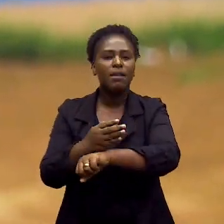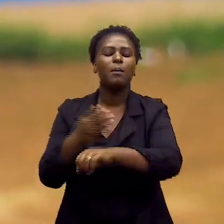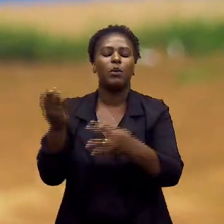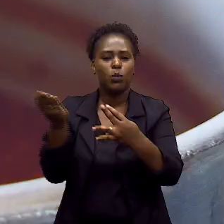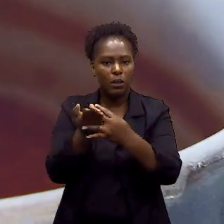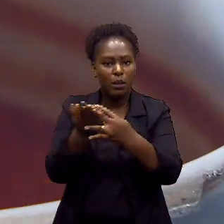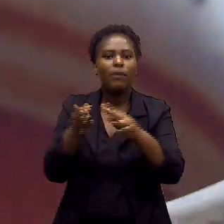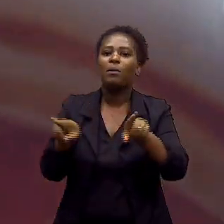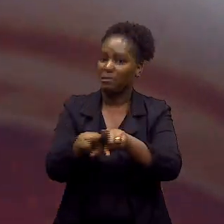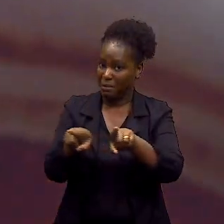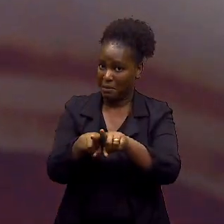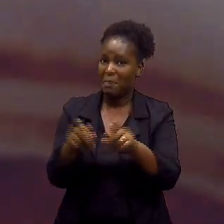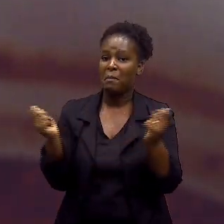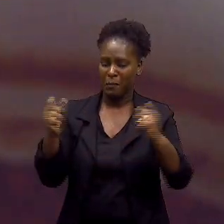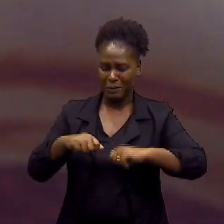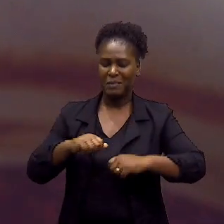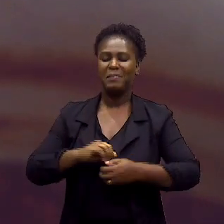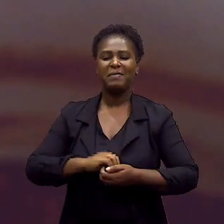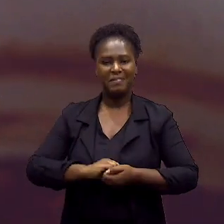de lazer.